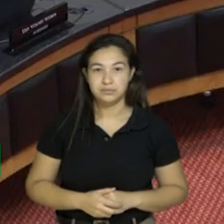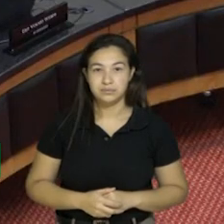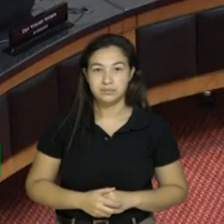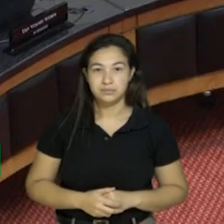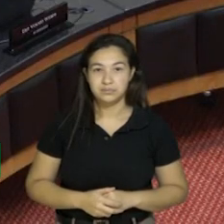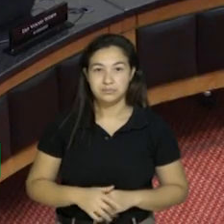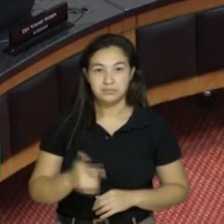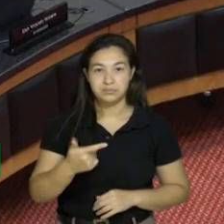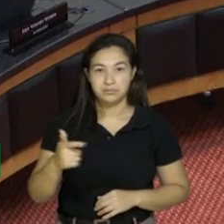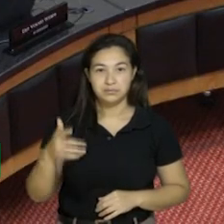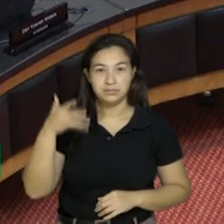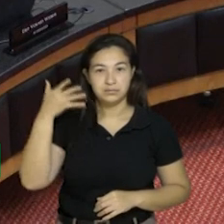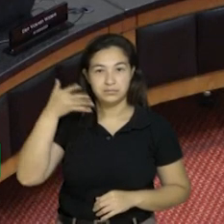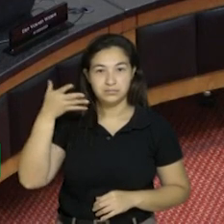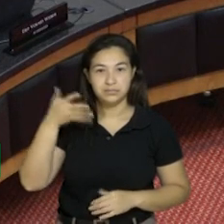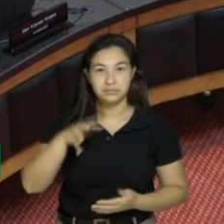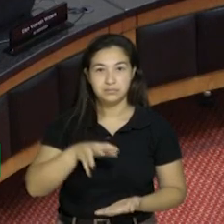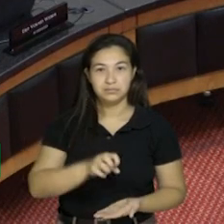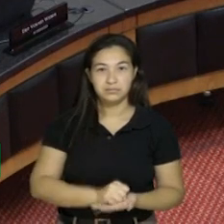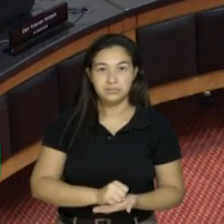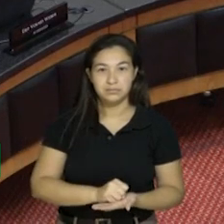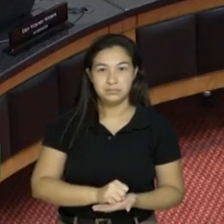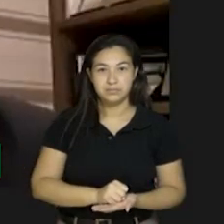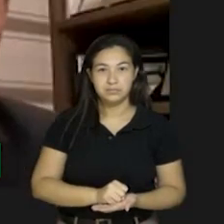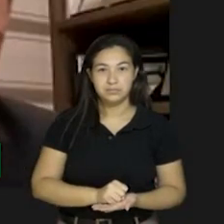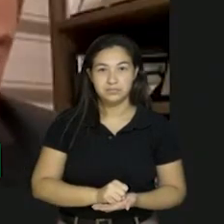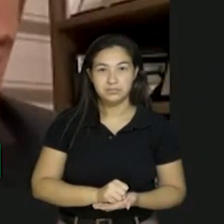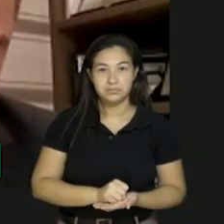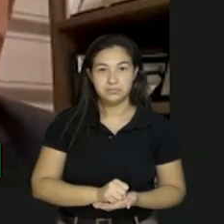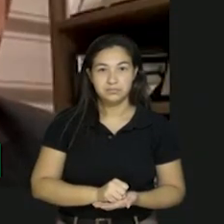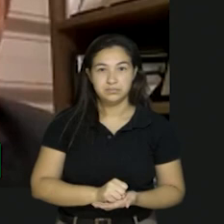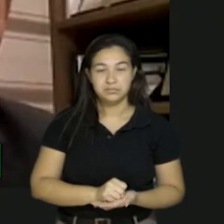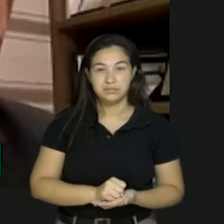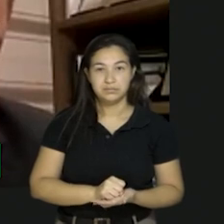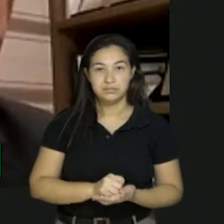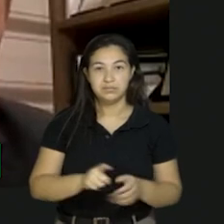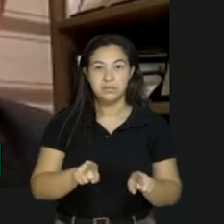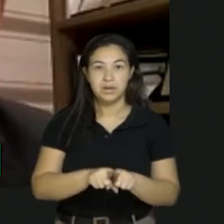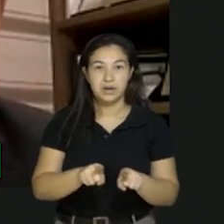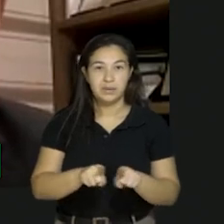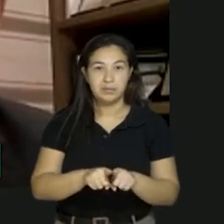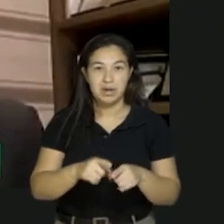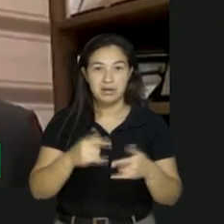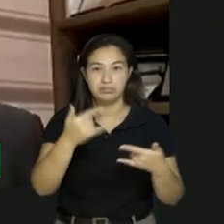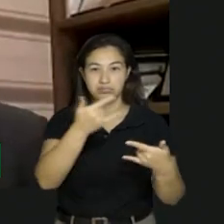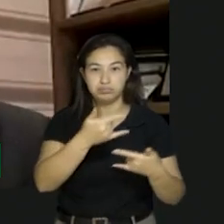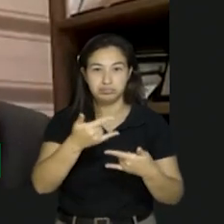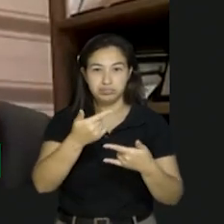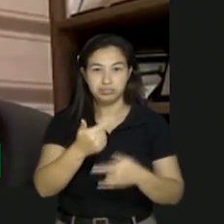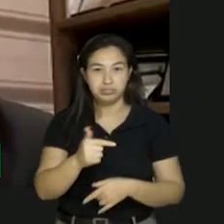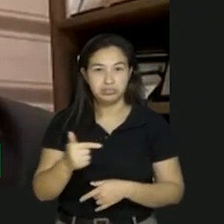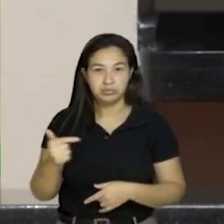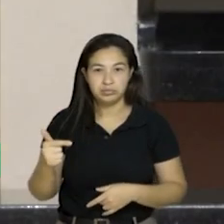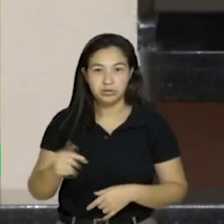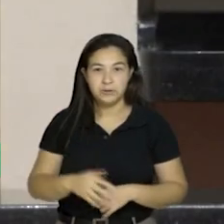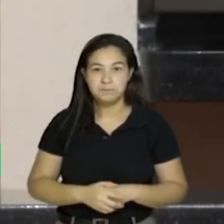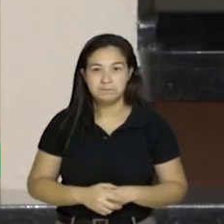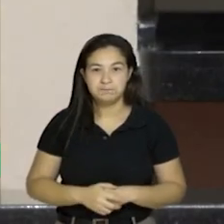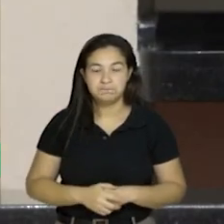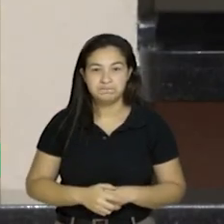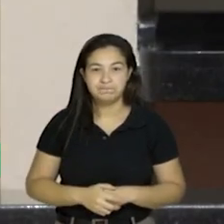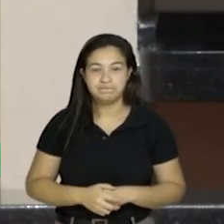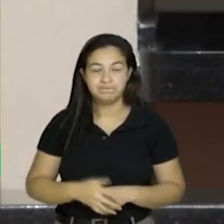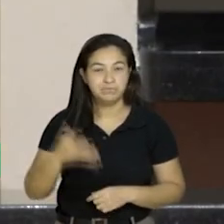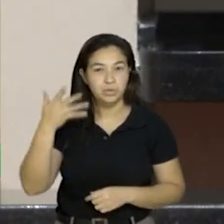nenhum oradores que estão na mesa online consultamos não